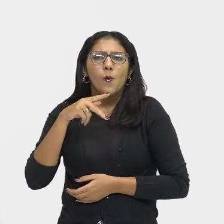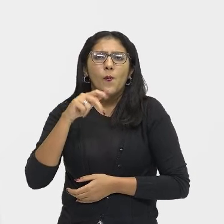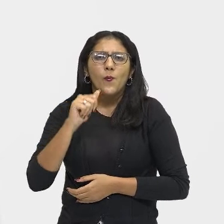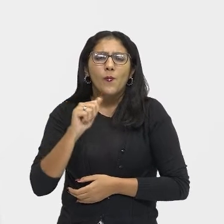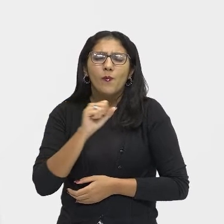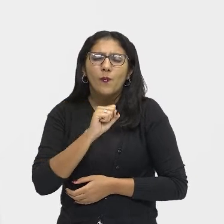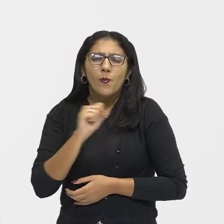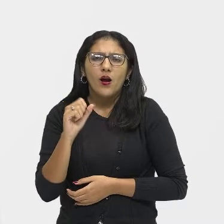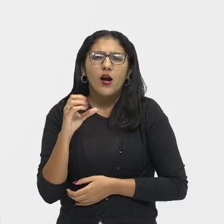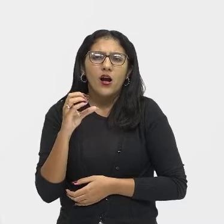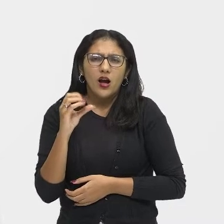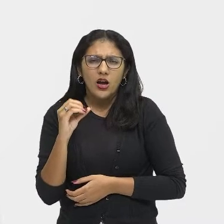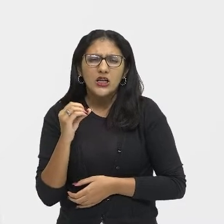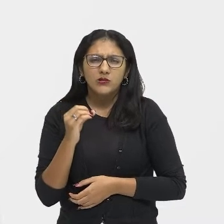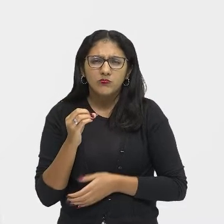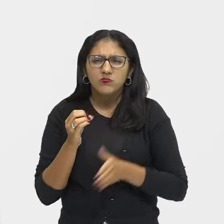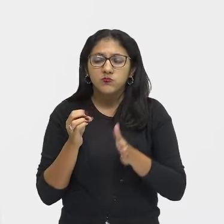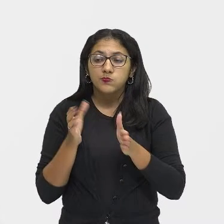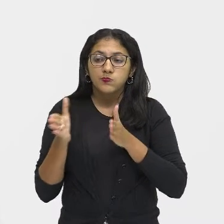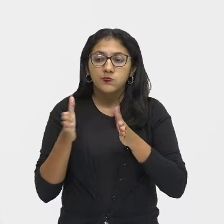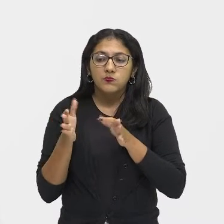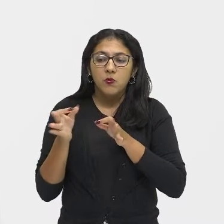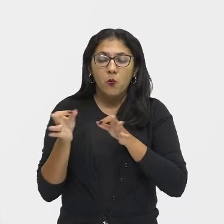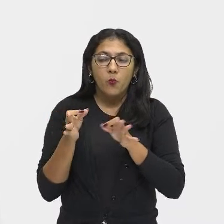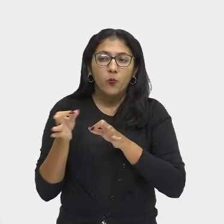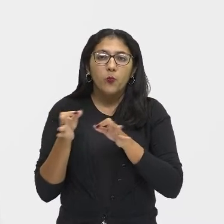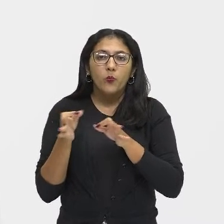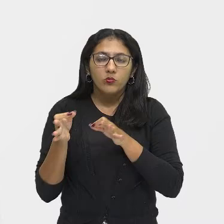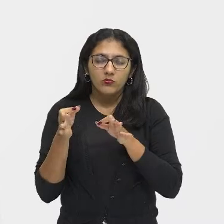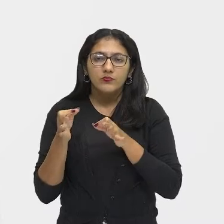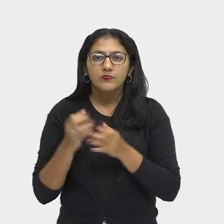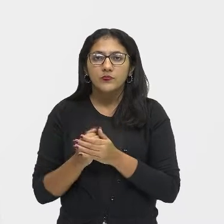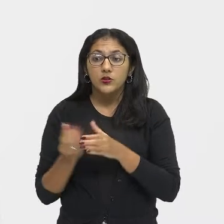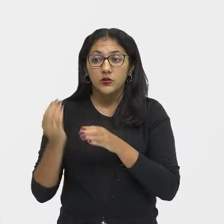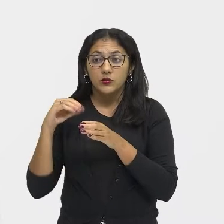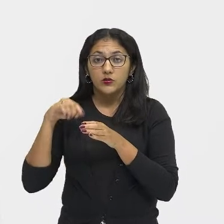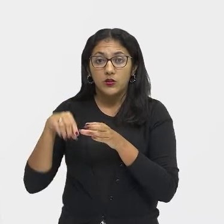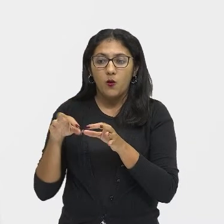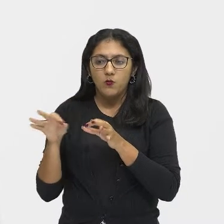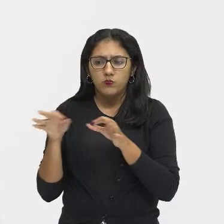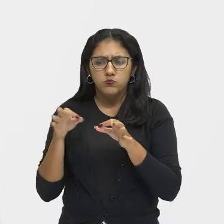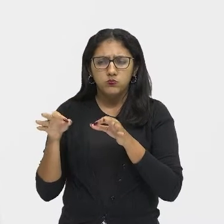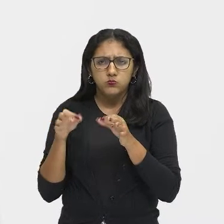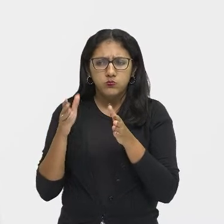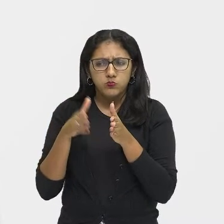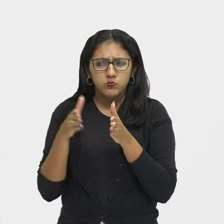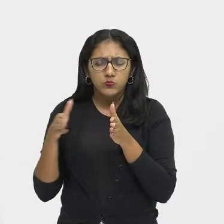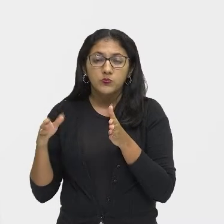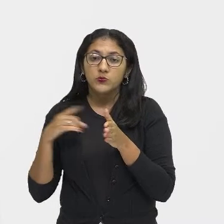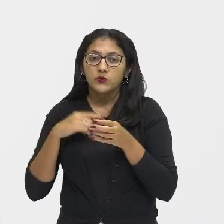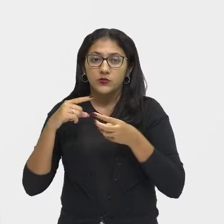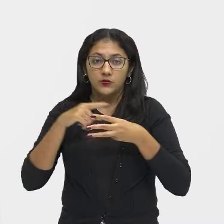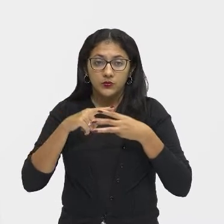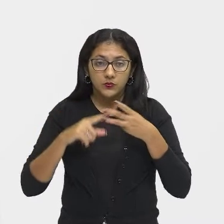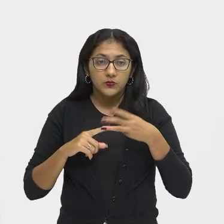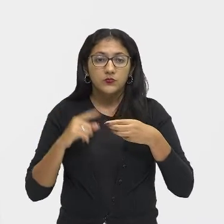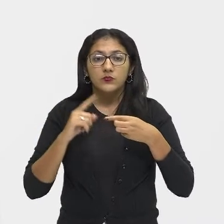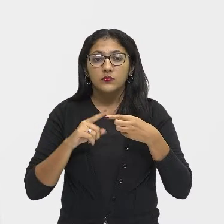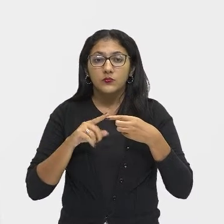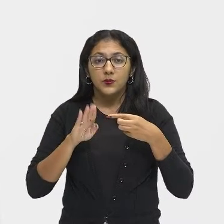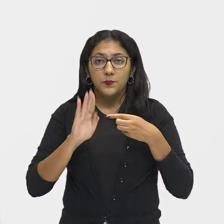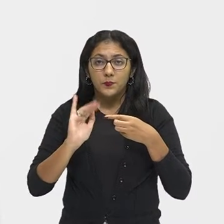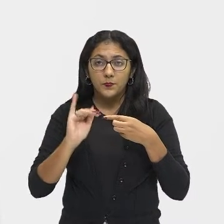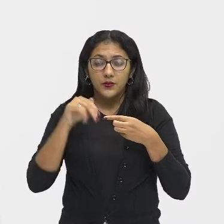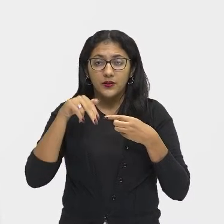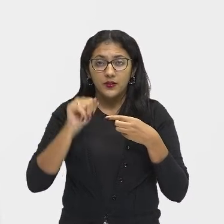organização desses tempos. Dentro dos compassos, nós vamos ter principalmente três tipos. O binário,